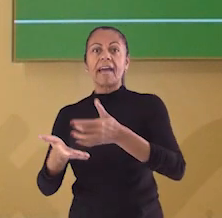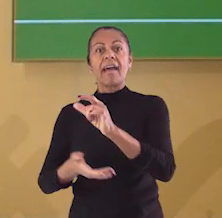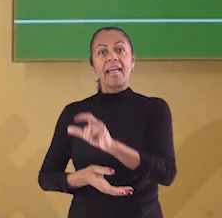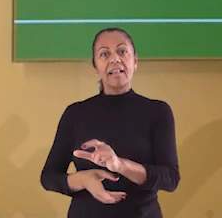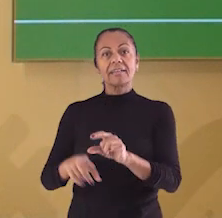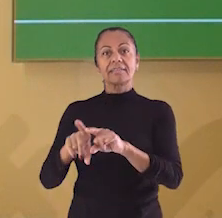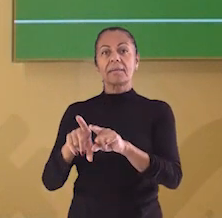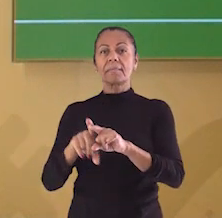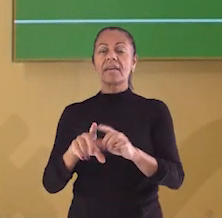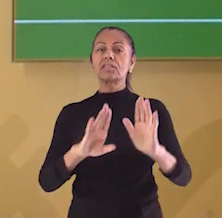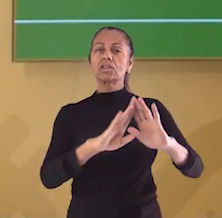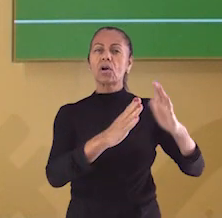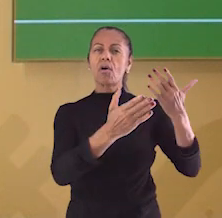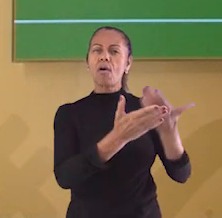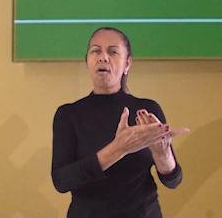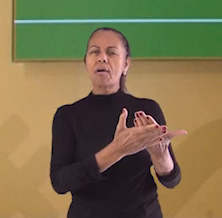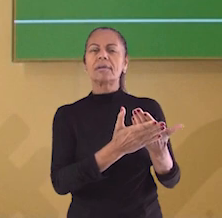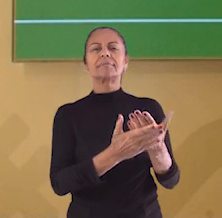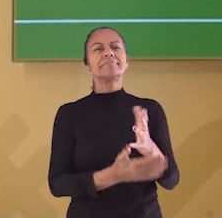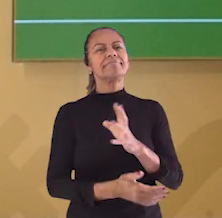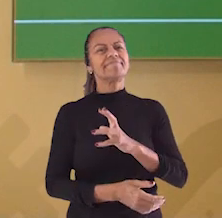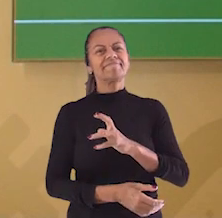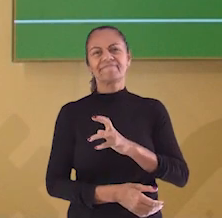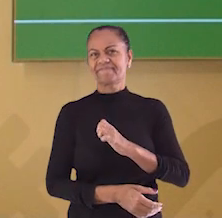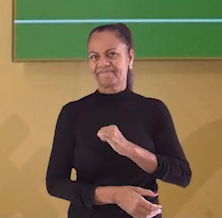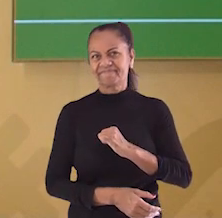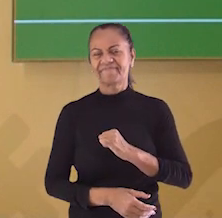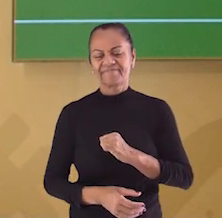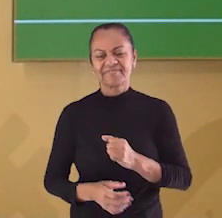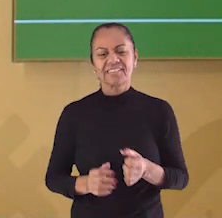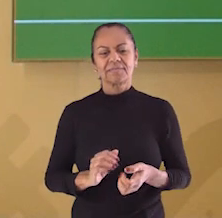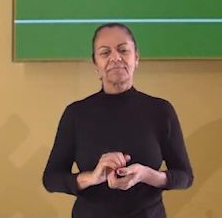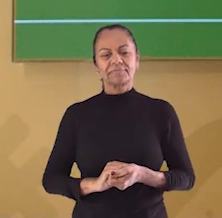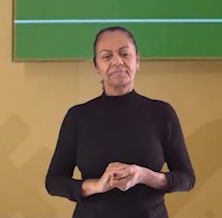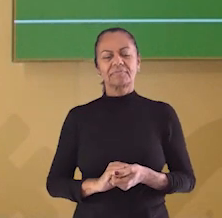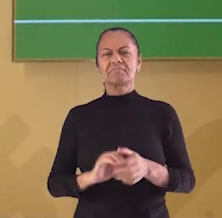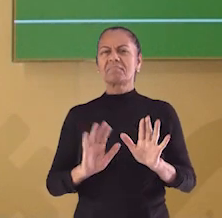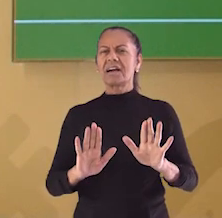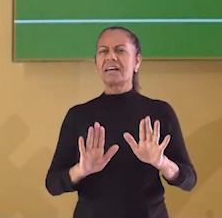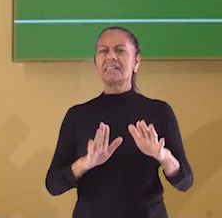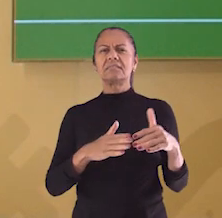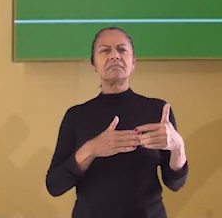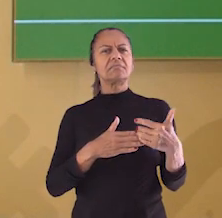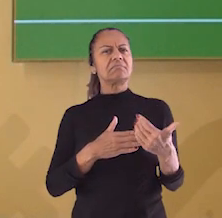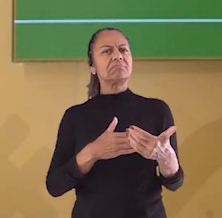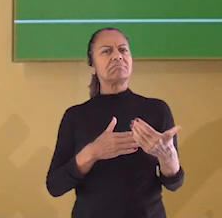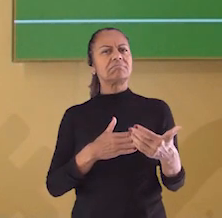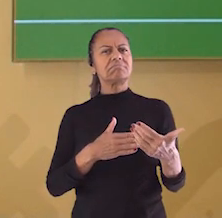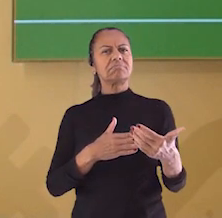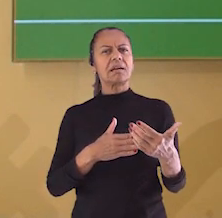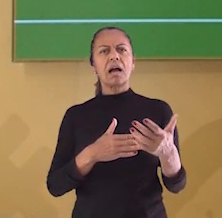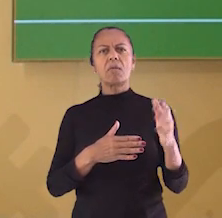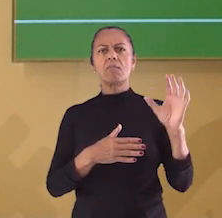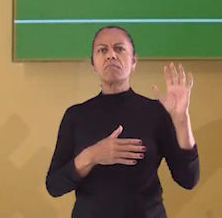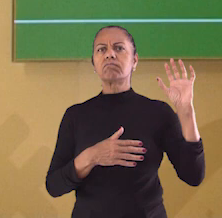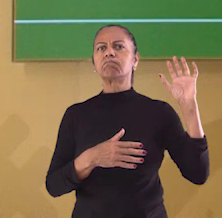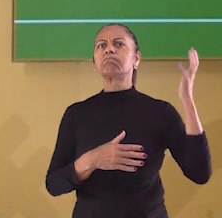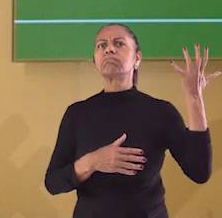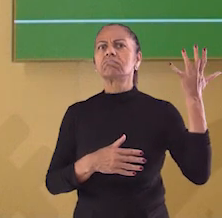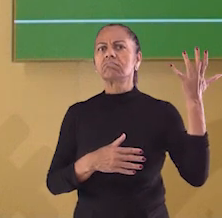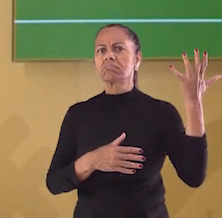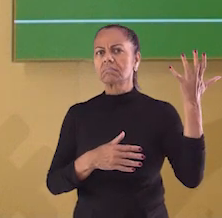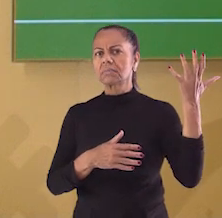sem falar que ela sempre adorou a escola. No entanto, com o passar dos anos, a Camila passou a ter